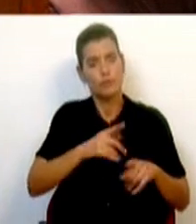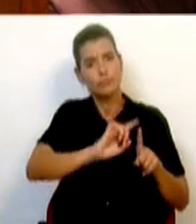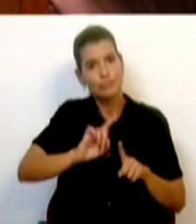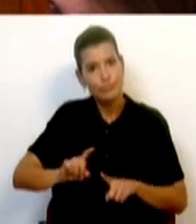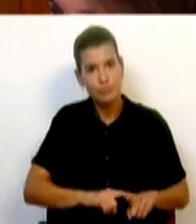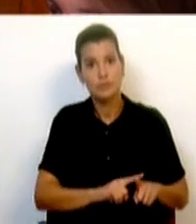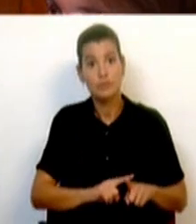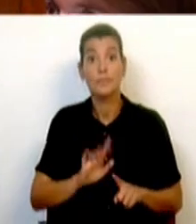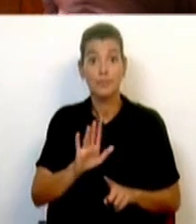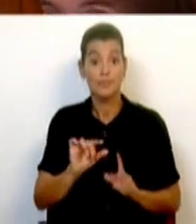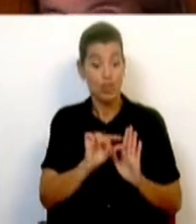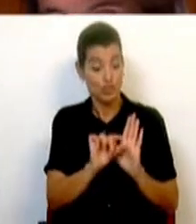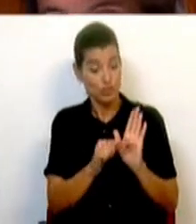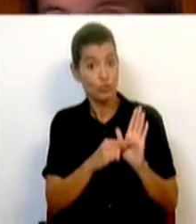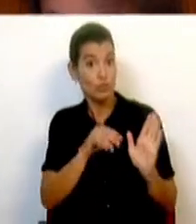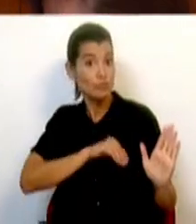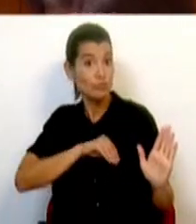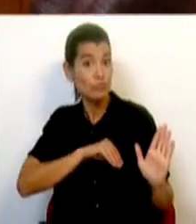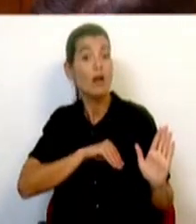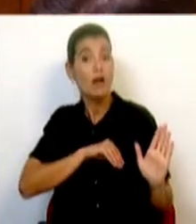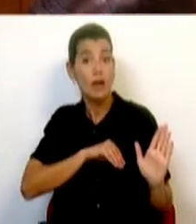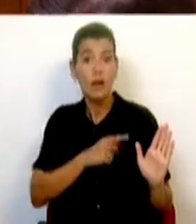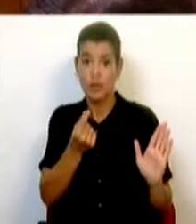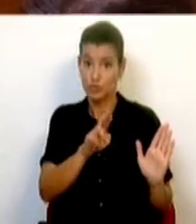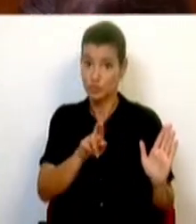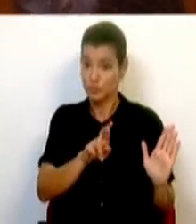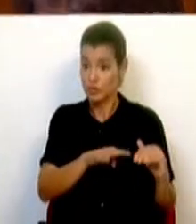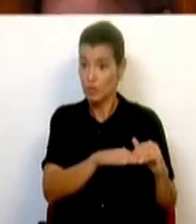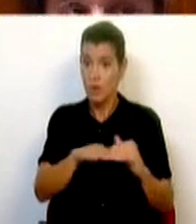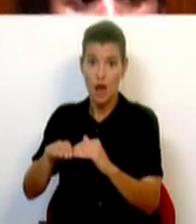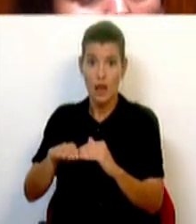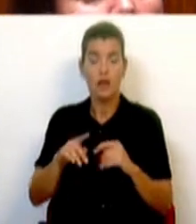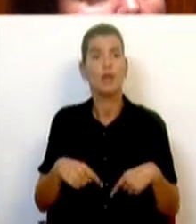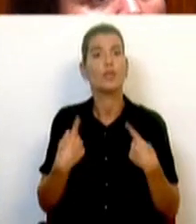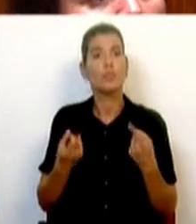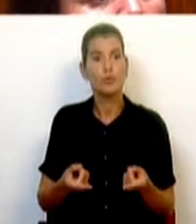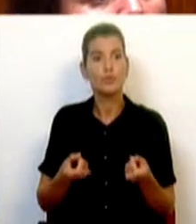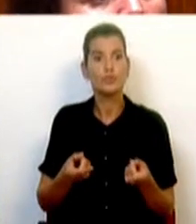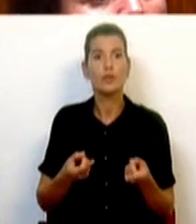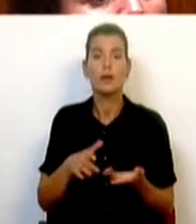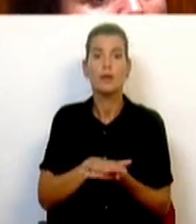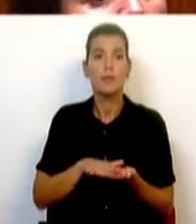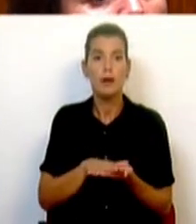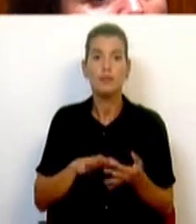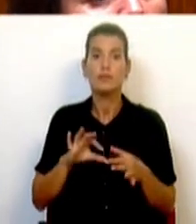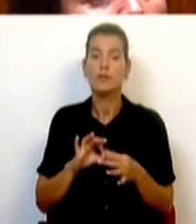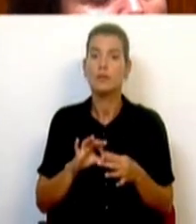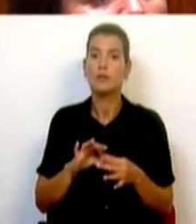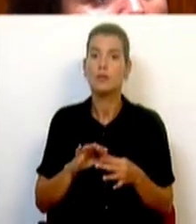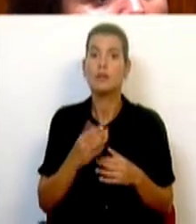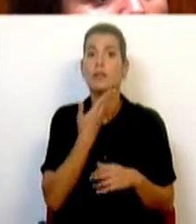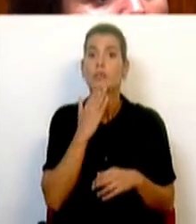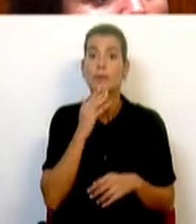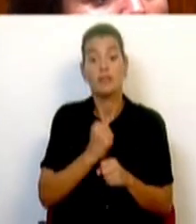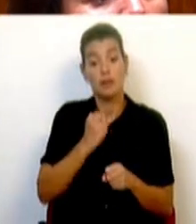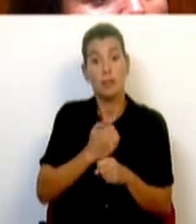o estatuto remuneratório é fixado numa base comum e depois numa base que tem a ver com a dedicação